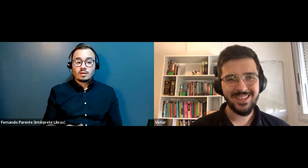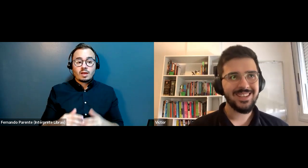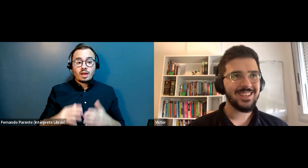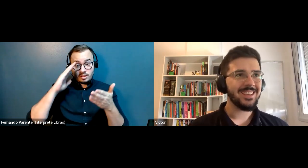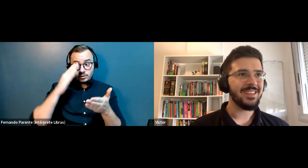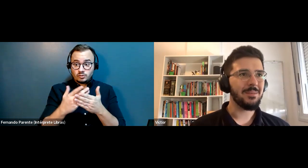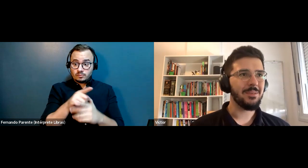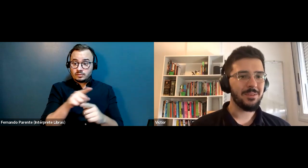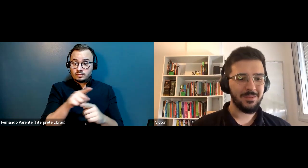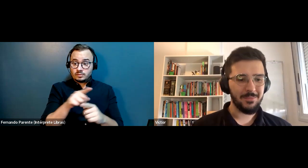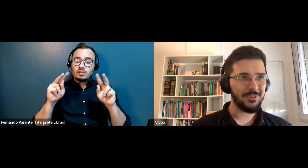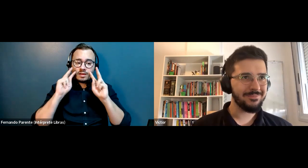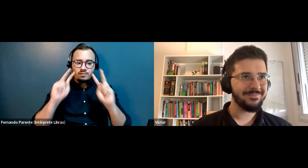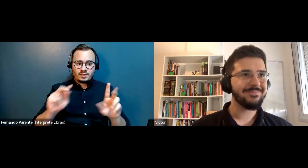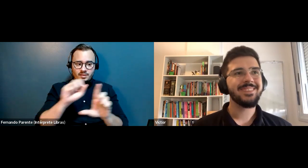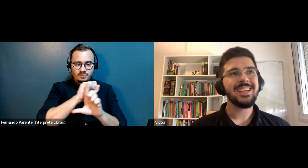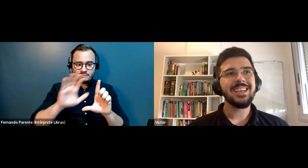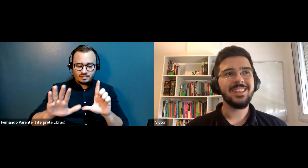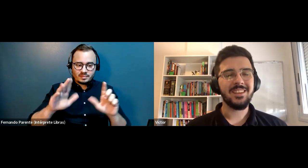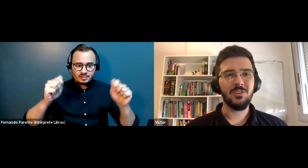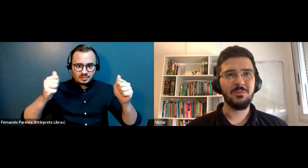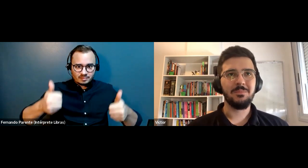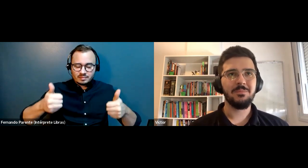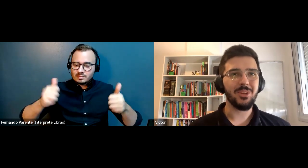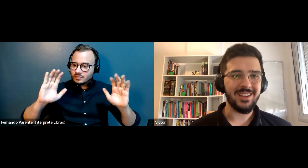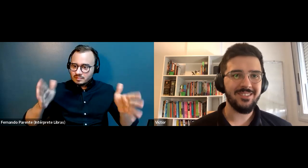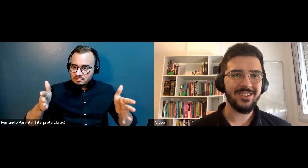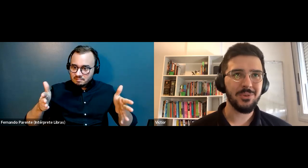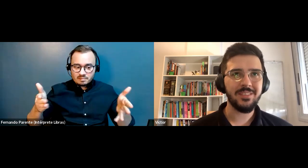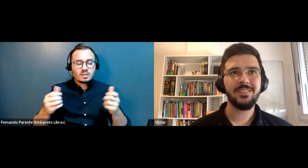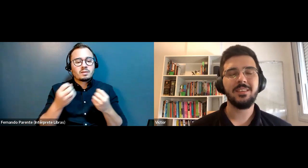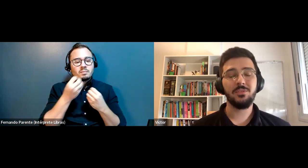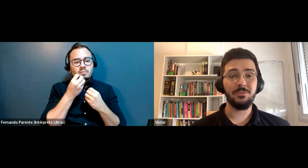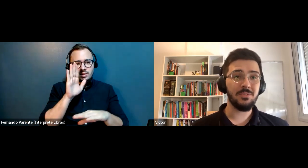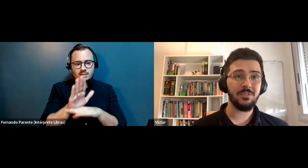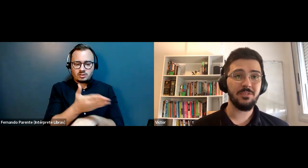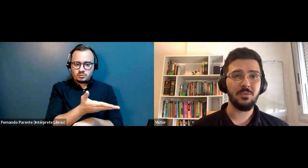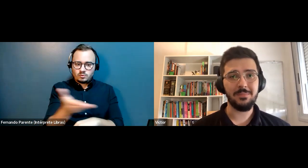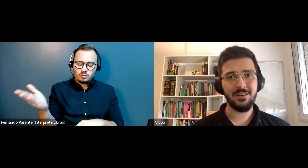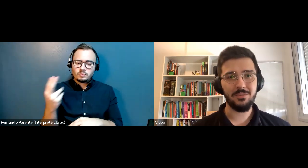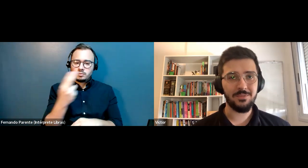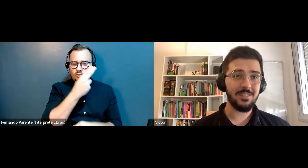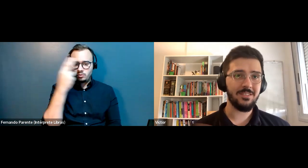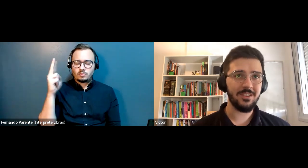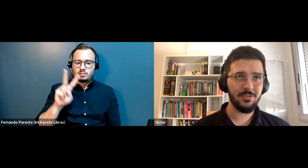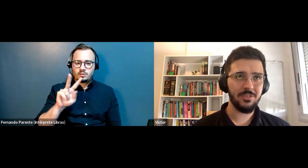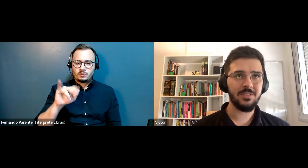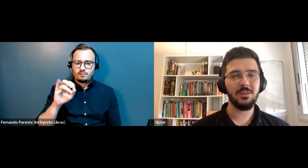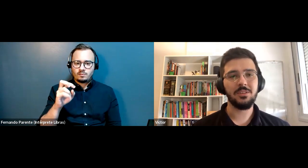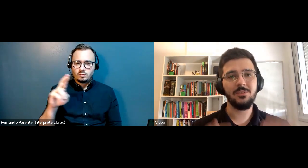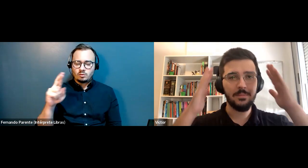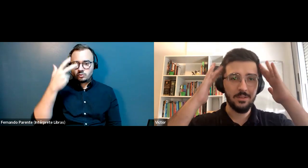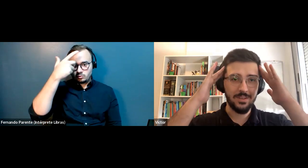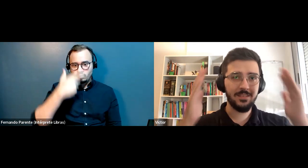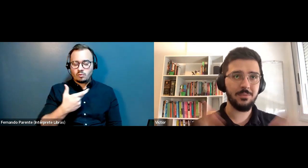vendo e me ouvindo. Então, boa tarde a todas. Eu sou o Vitor, sou um homem branco de 27 anos,